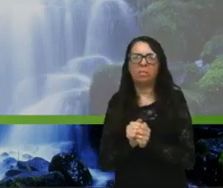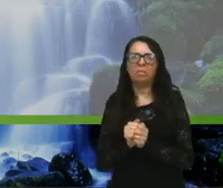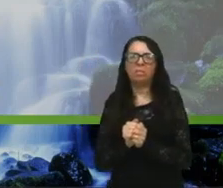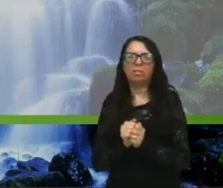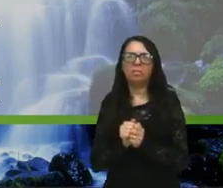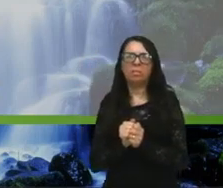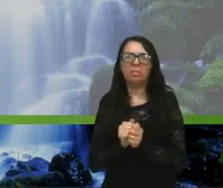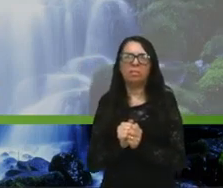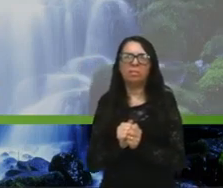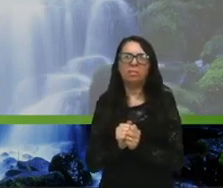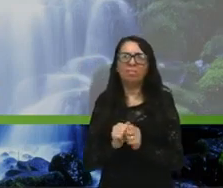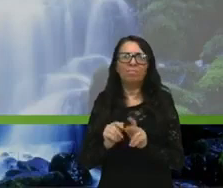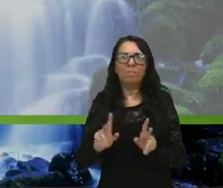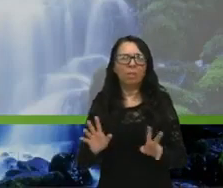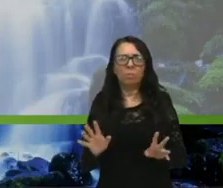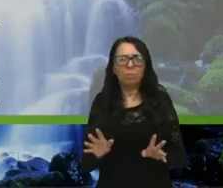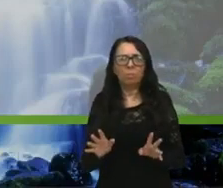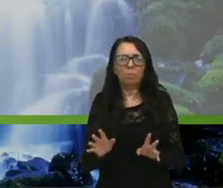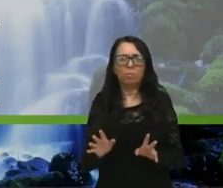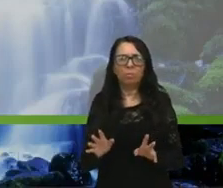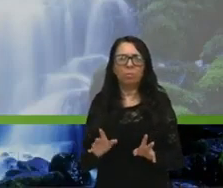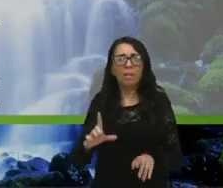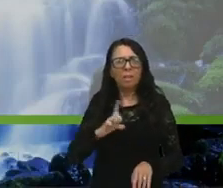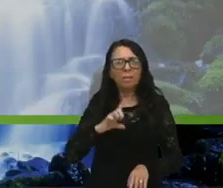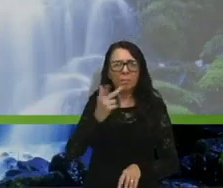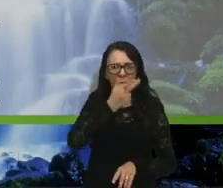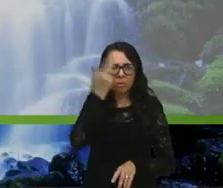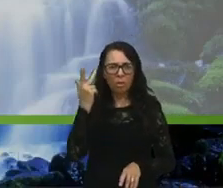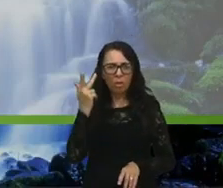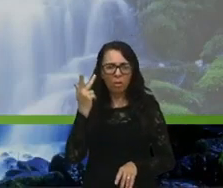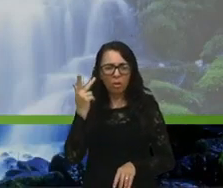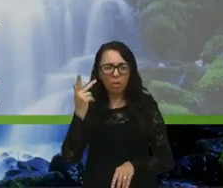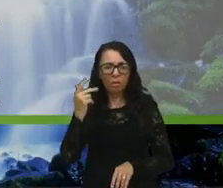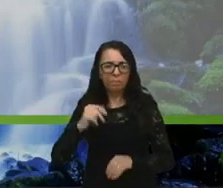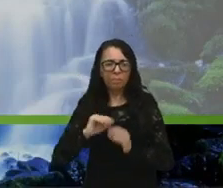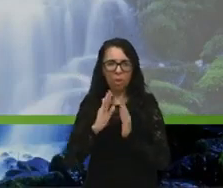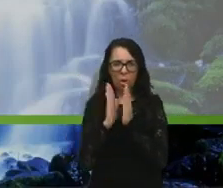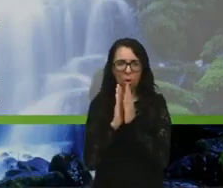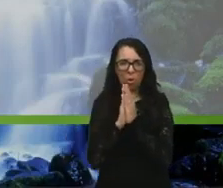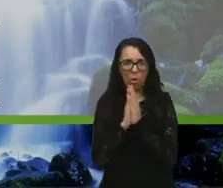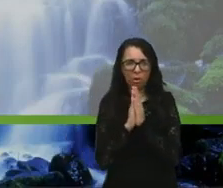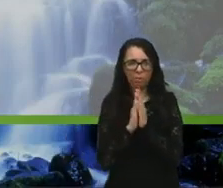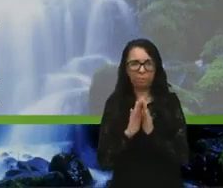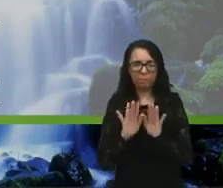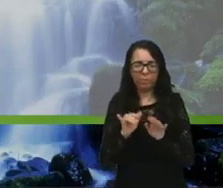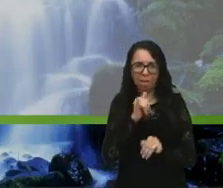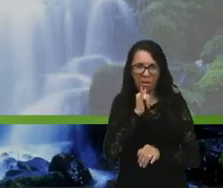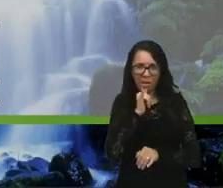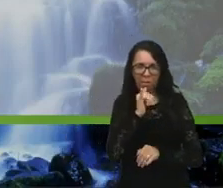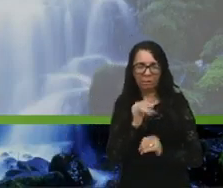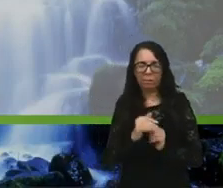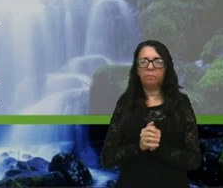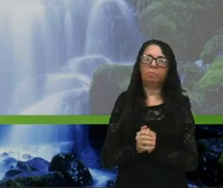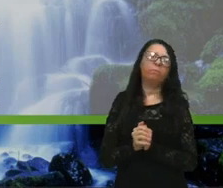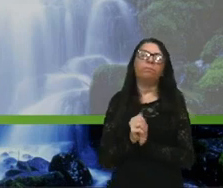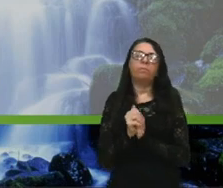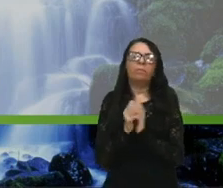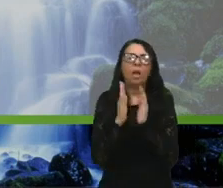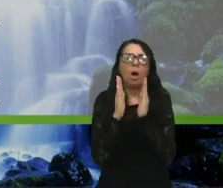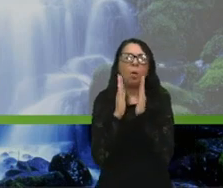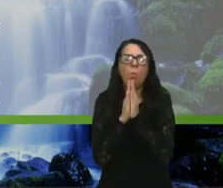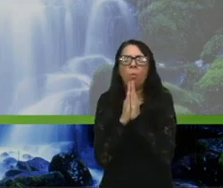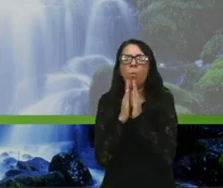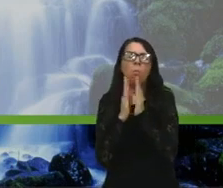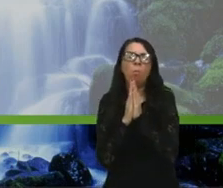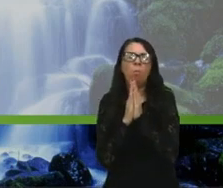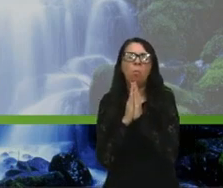diabo que dá coisas, oferece coisas. Deus oferece o seu reino de